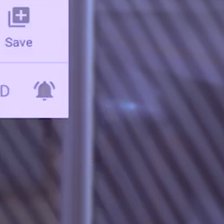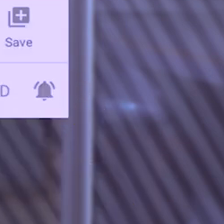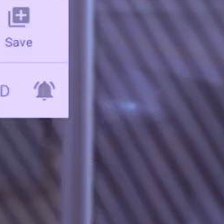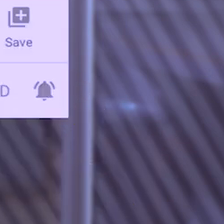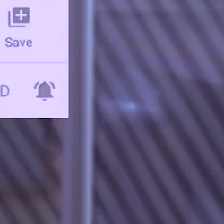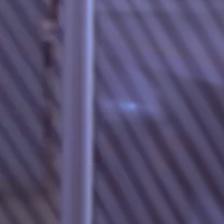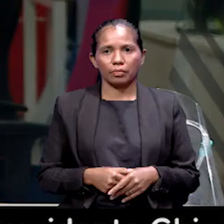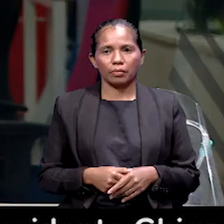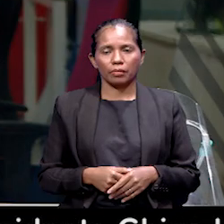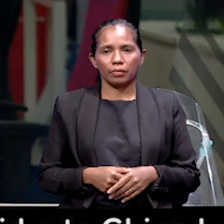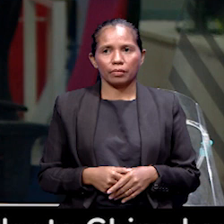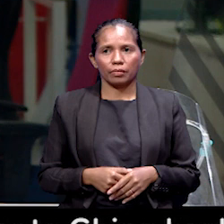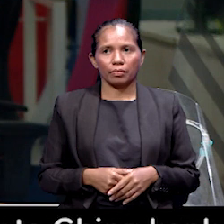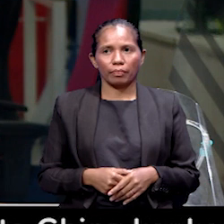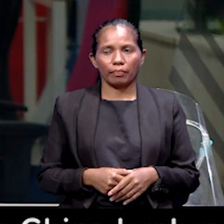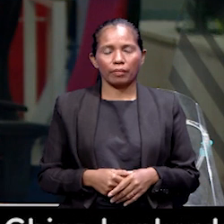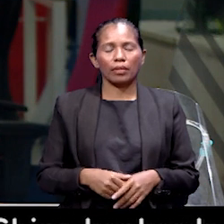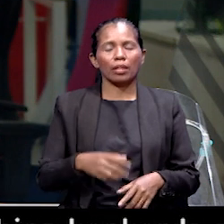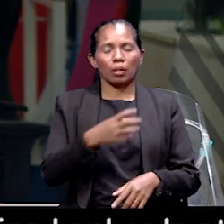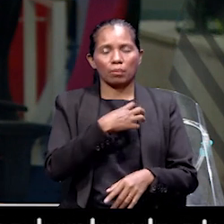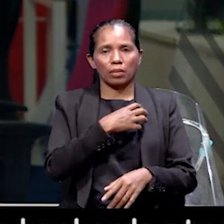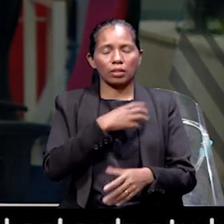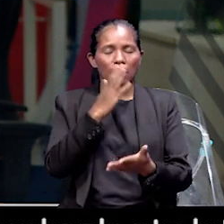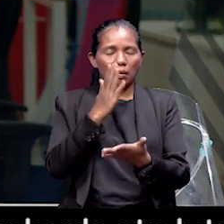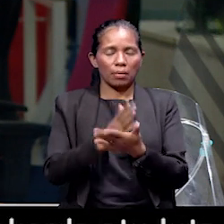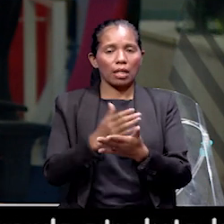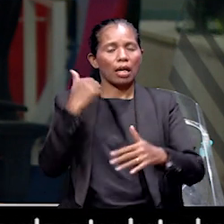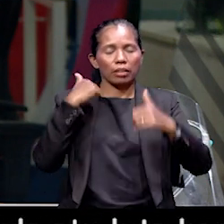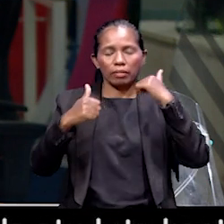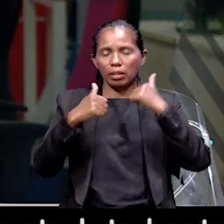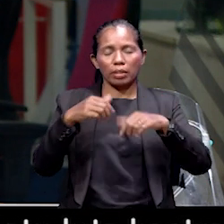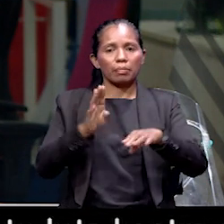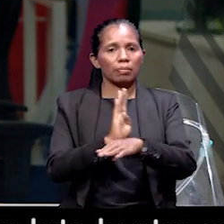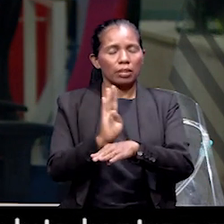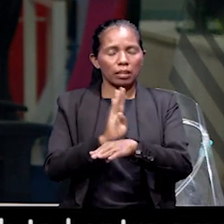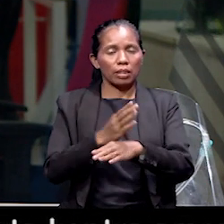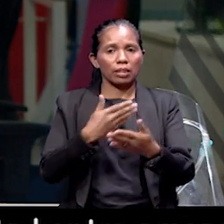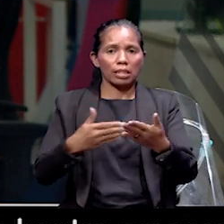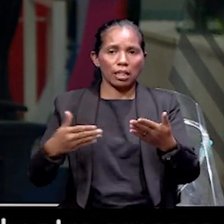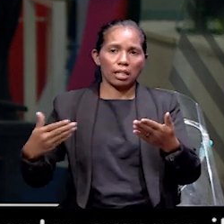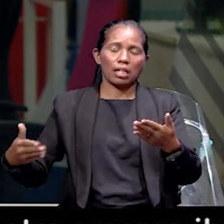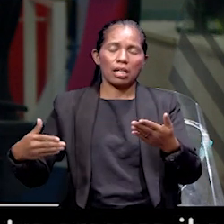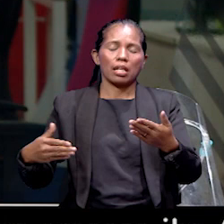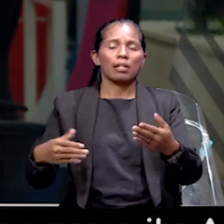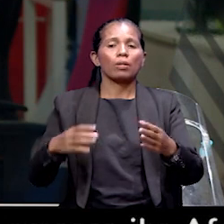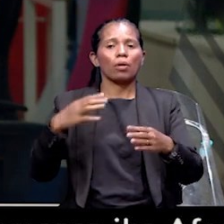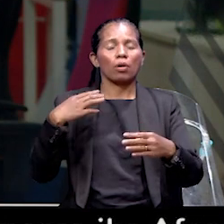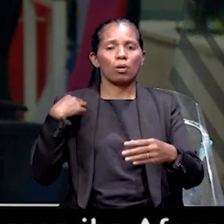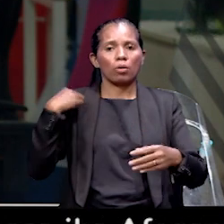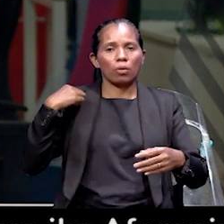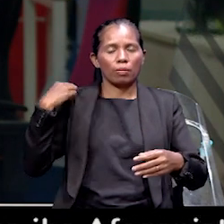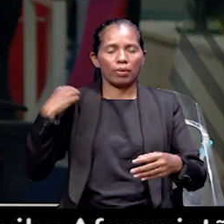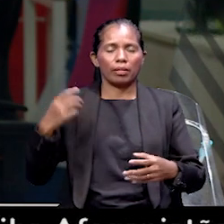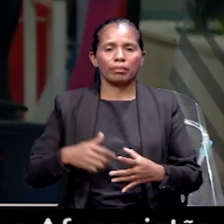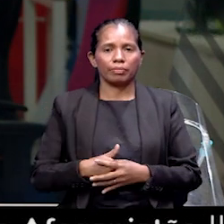more information. Penitelia para obrigatorio atividad negocio sa sang elektronika no ropa obralang.